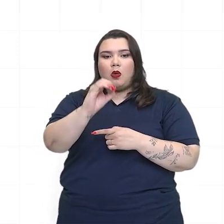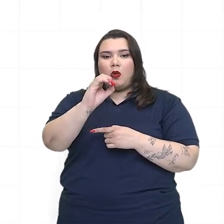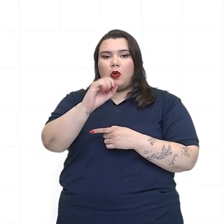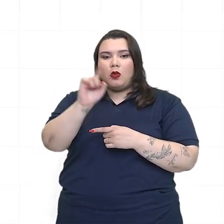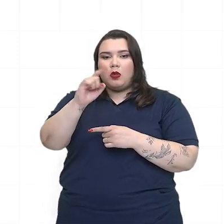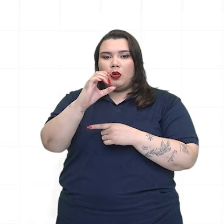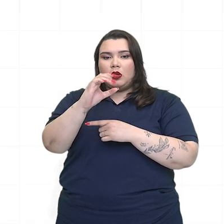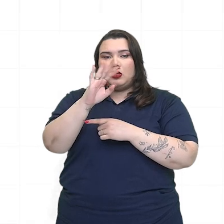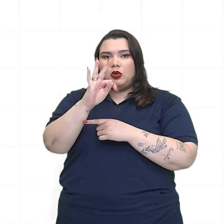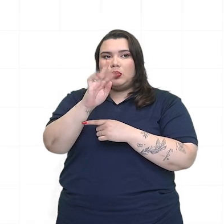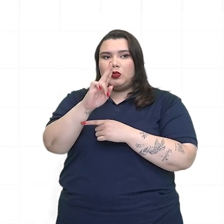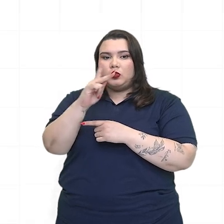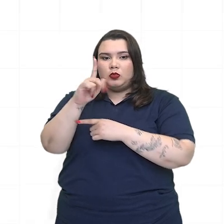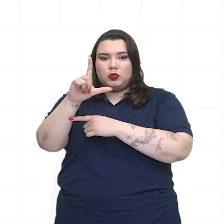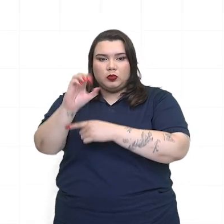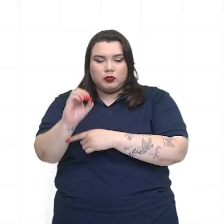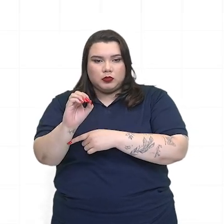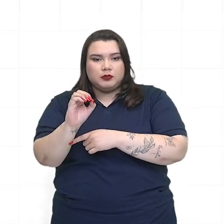um pouquinho mais.